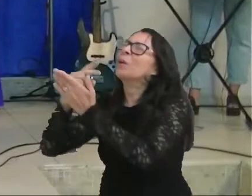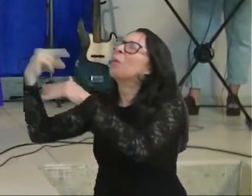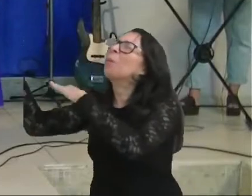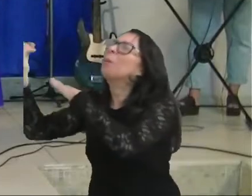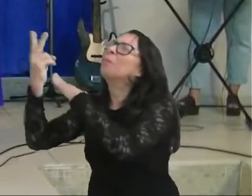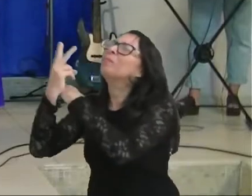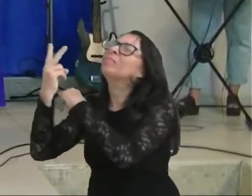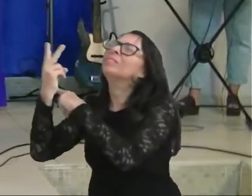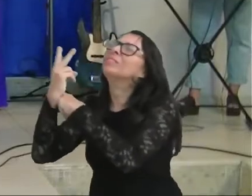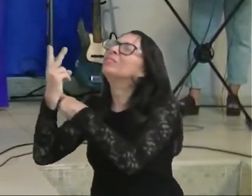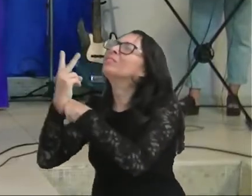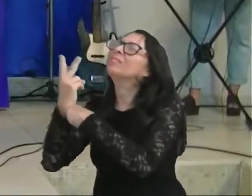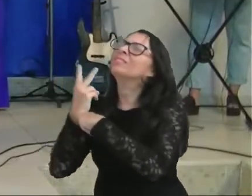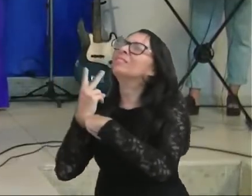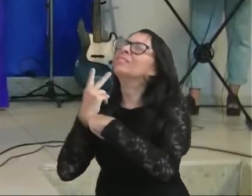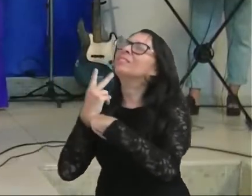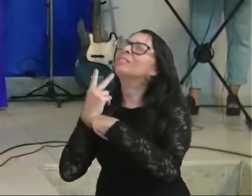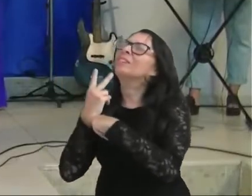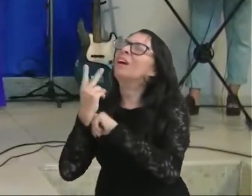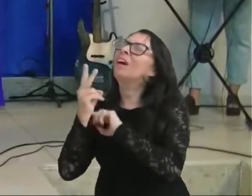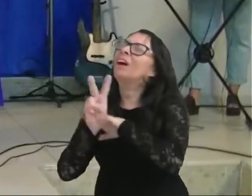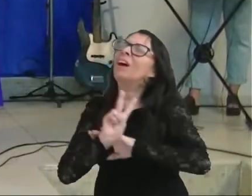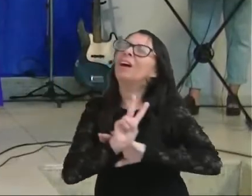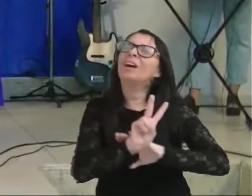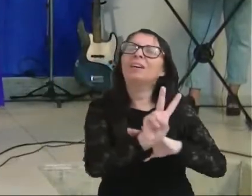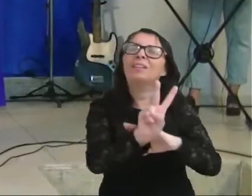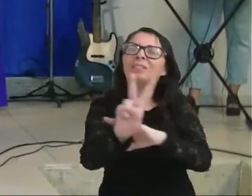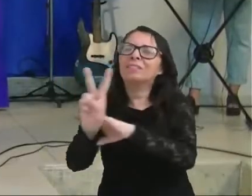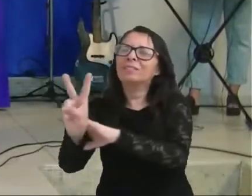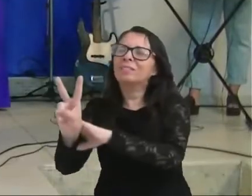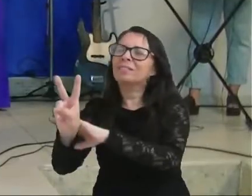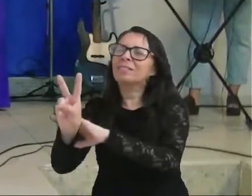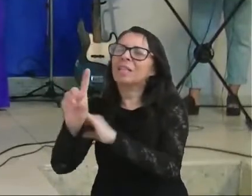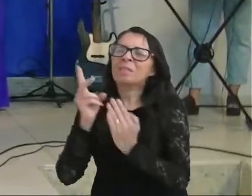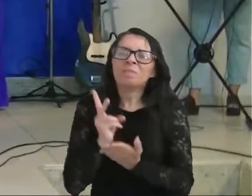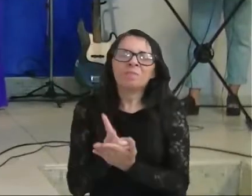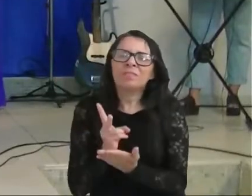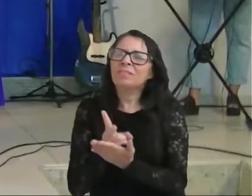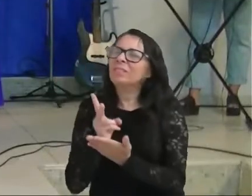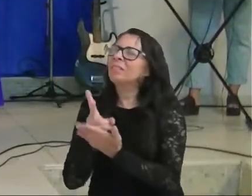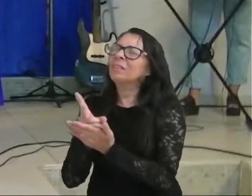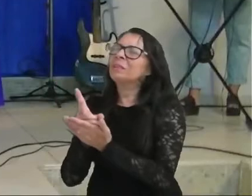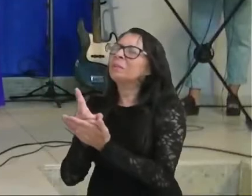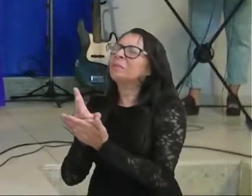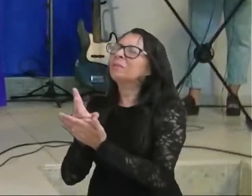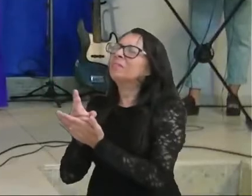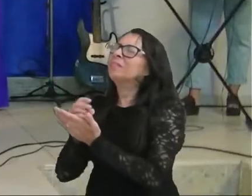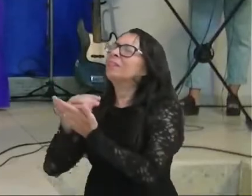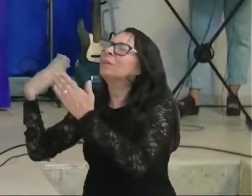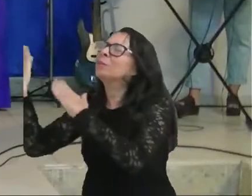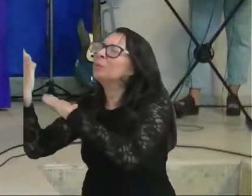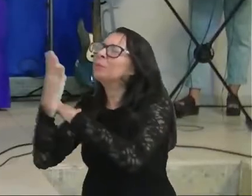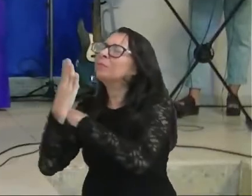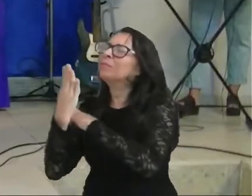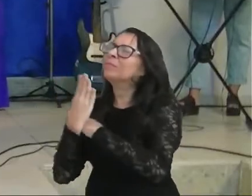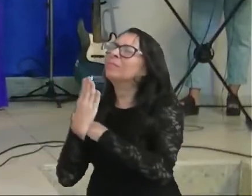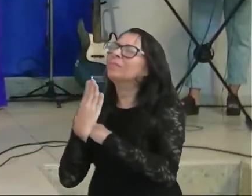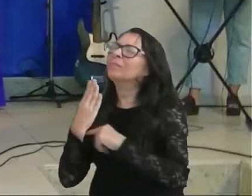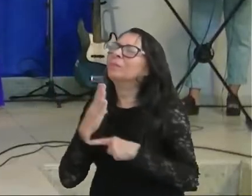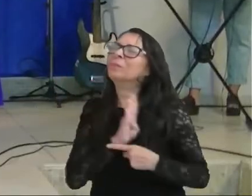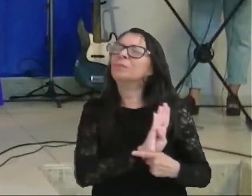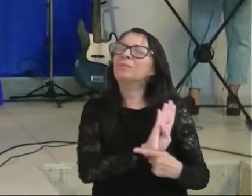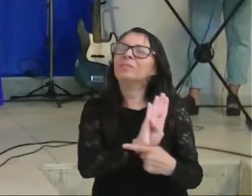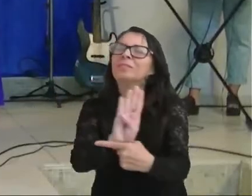encontram enfermos, ó Pai. Eu quero te apresentar, Deus, aqueles, ó Pai, que se encontram enlutados, ó Deus, por perca de um